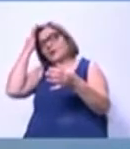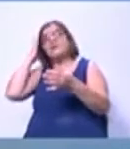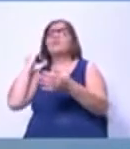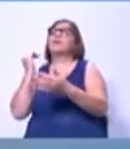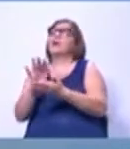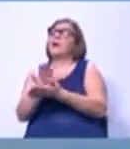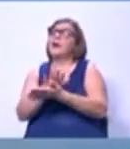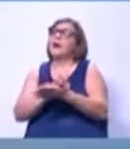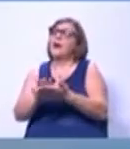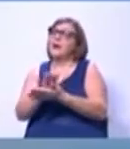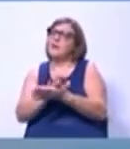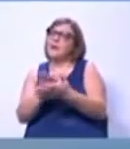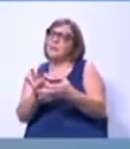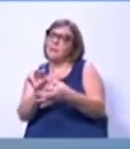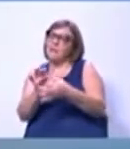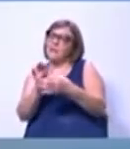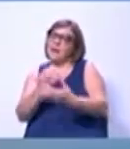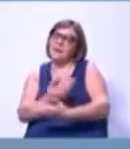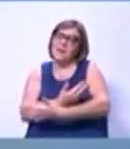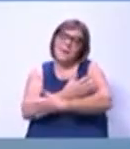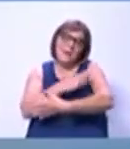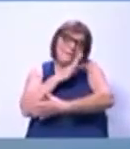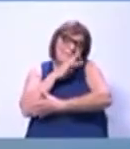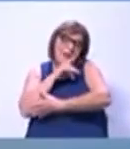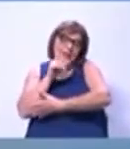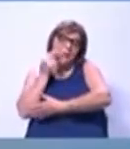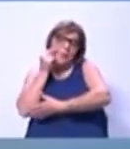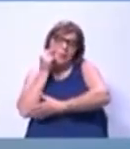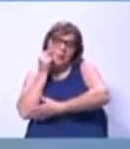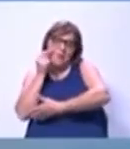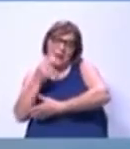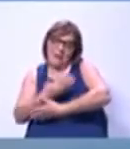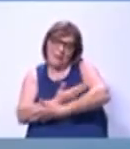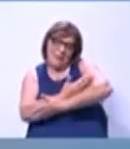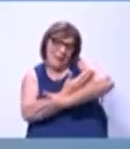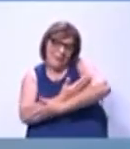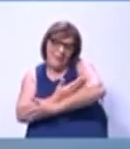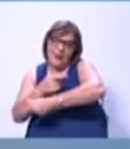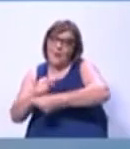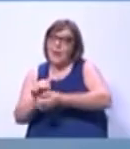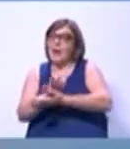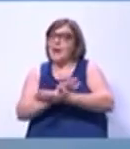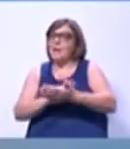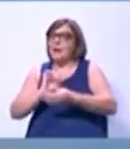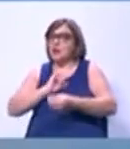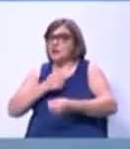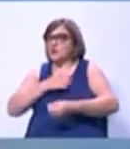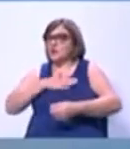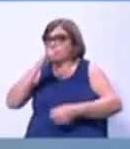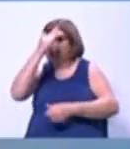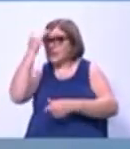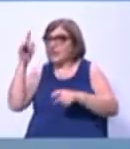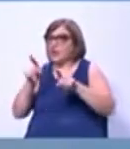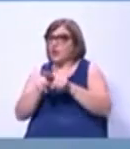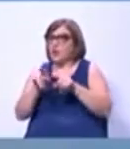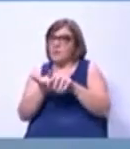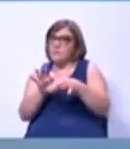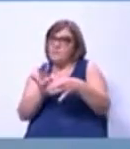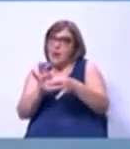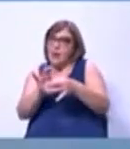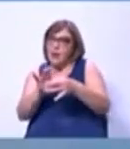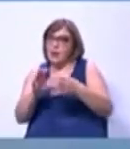base da ligação entre o bebê e a mamã, o bebê e o papá, e essa é a base da nossa saúde mental, aquilo que nós chamamos a